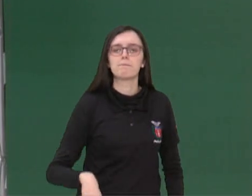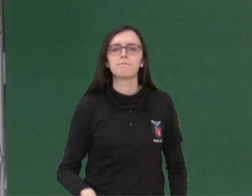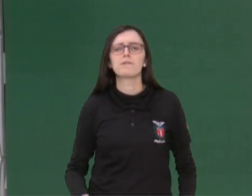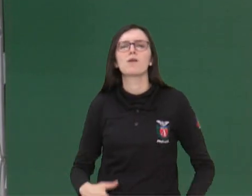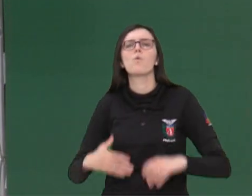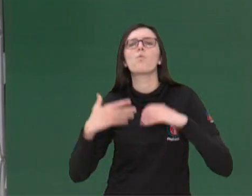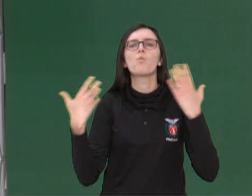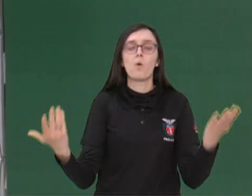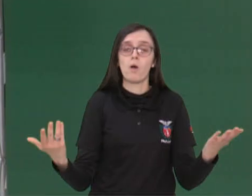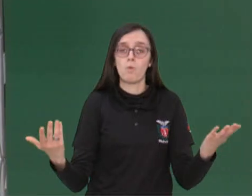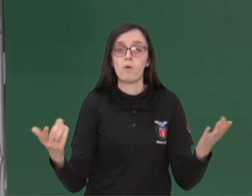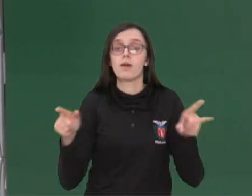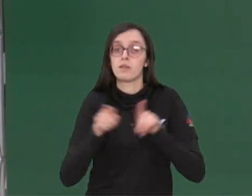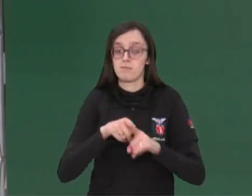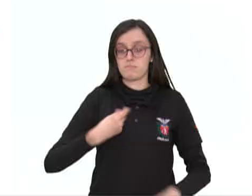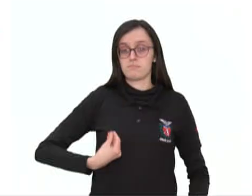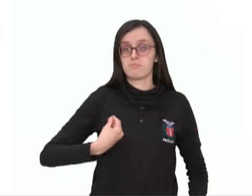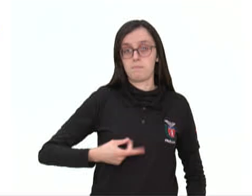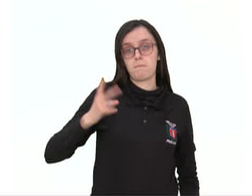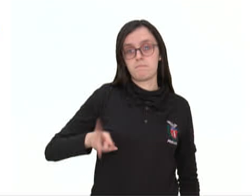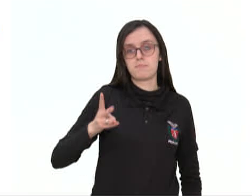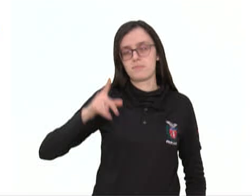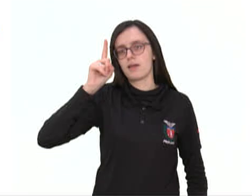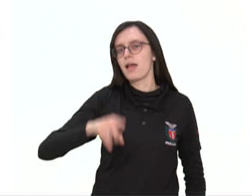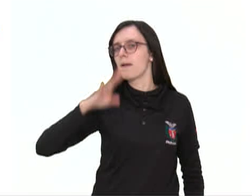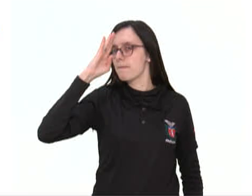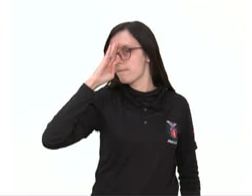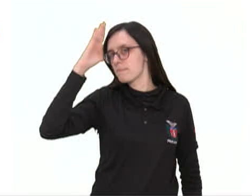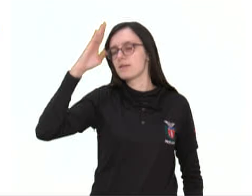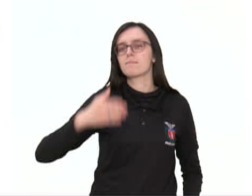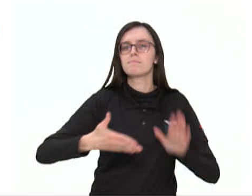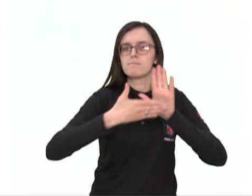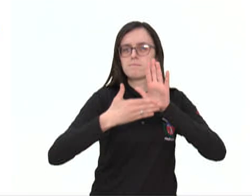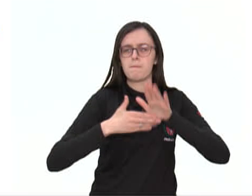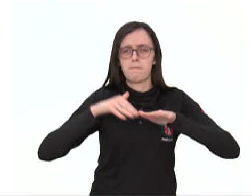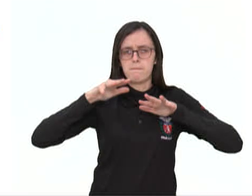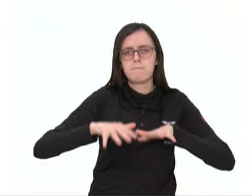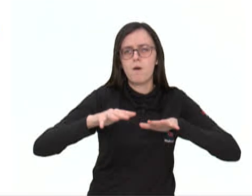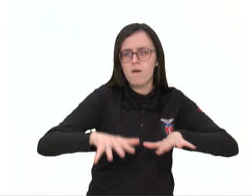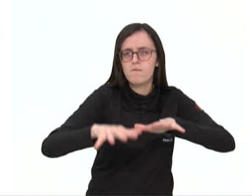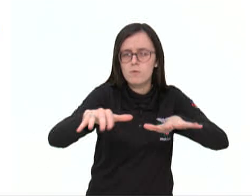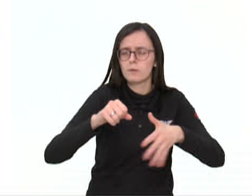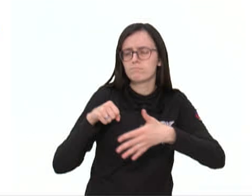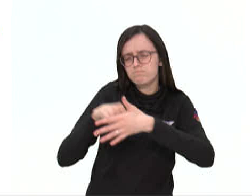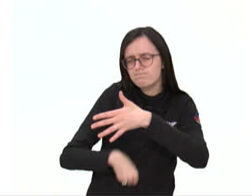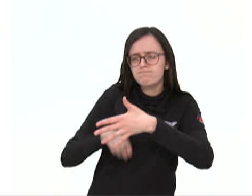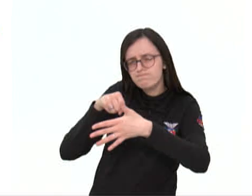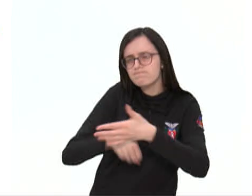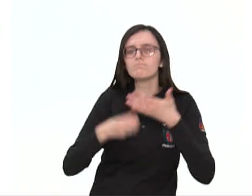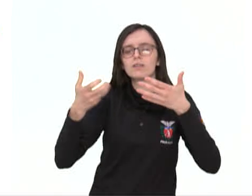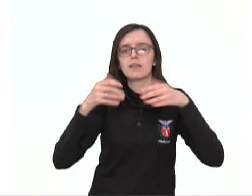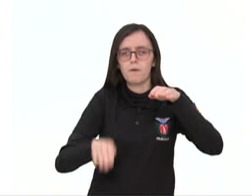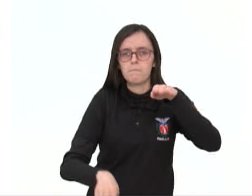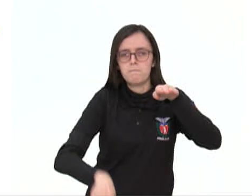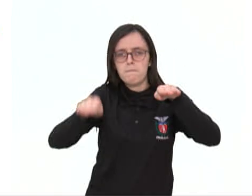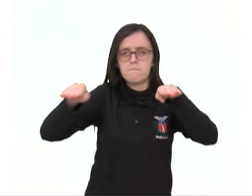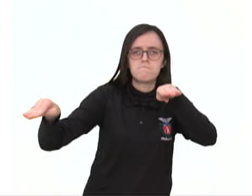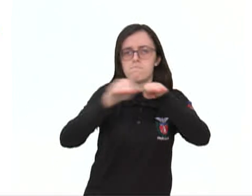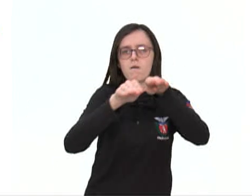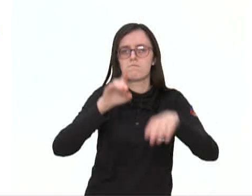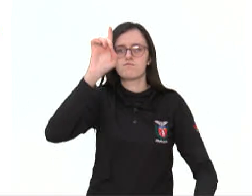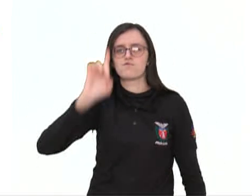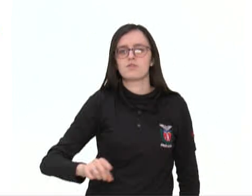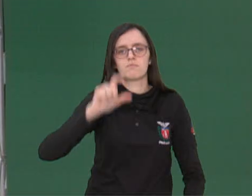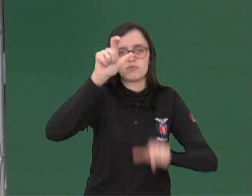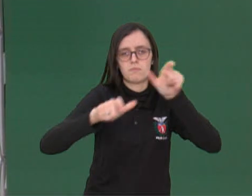quais foram e ainda são as principais pautas dos movimentos que lutam por equidade de direitos